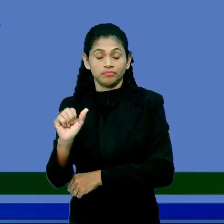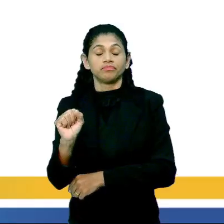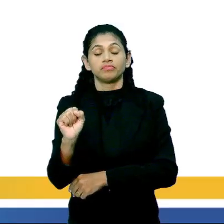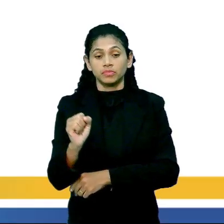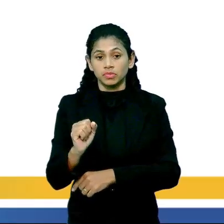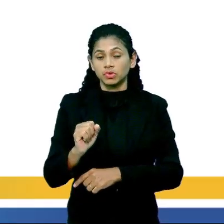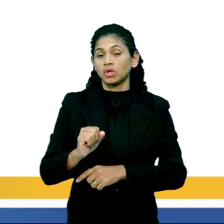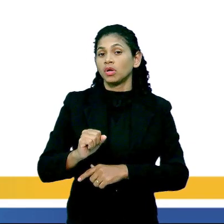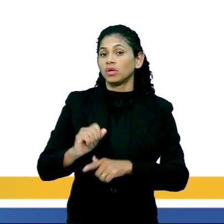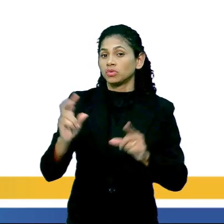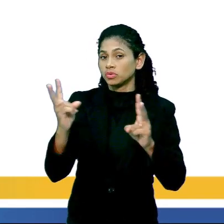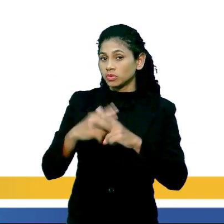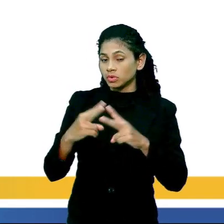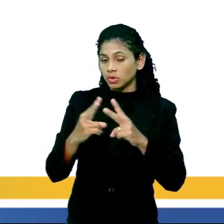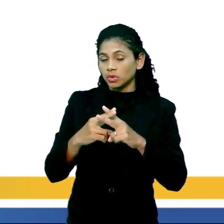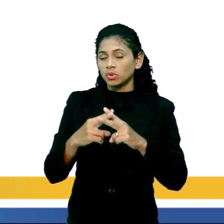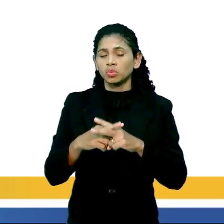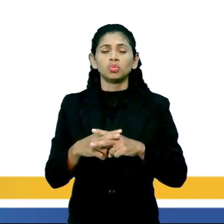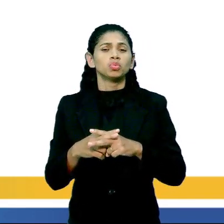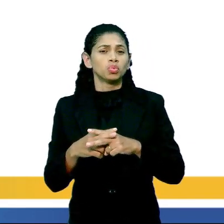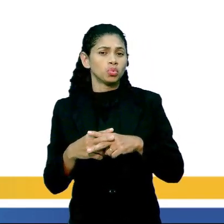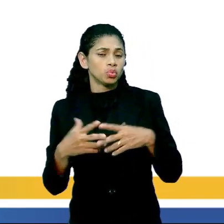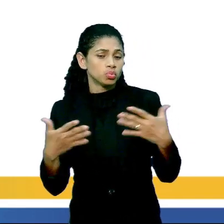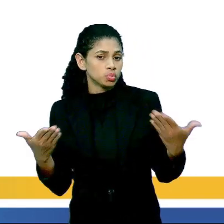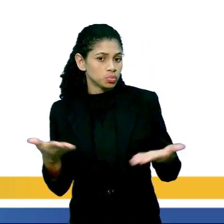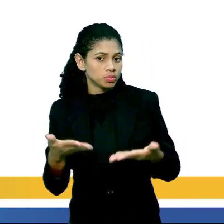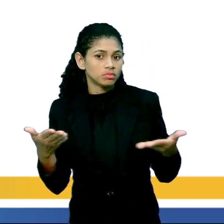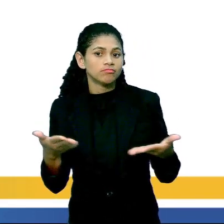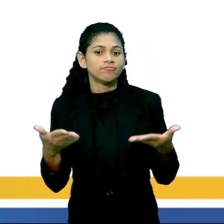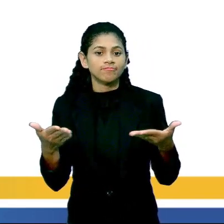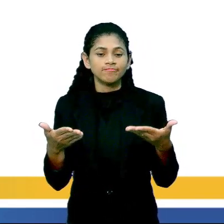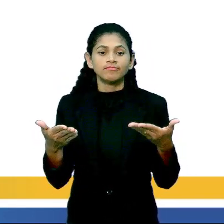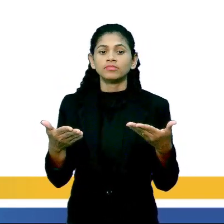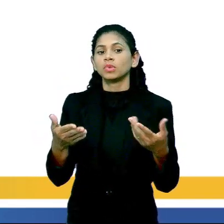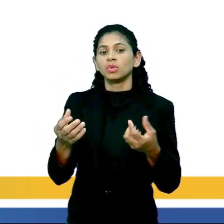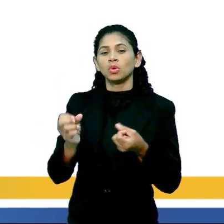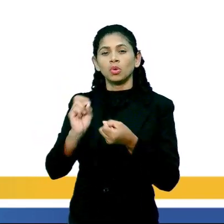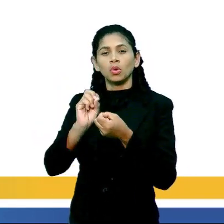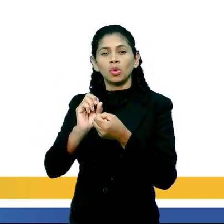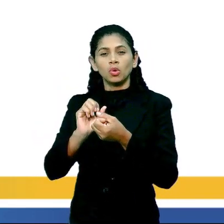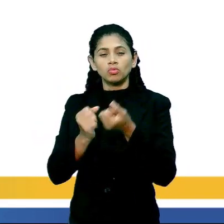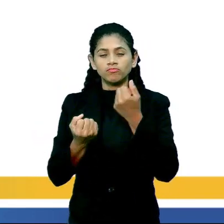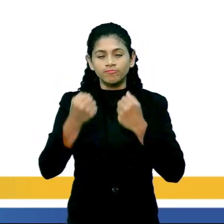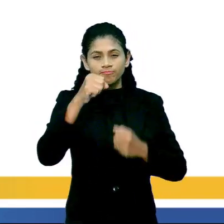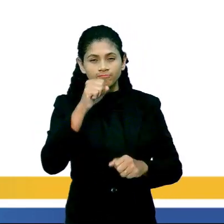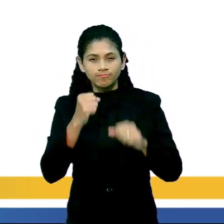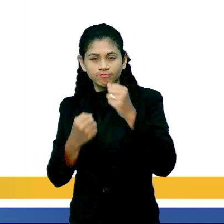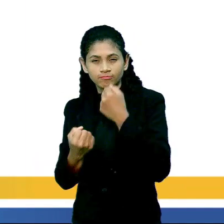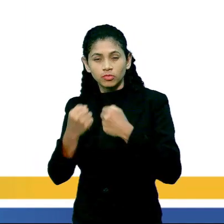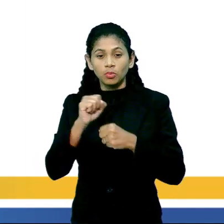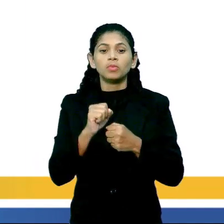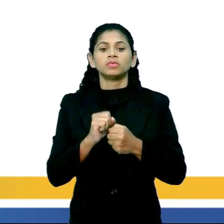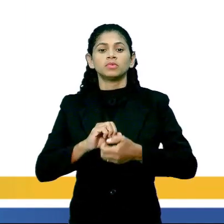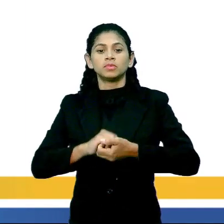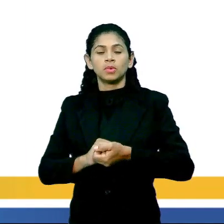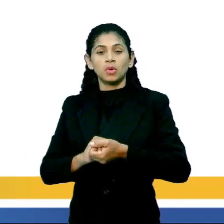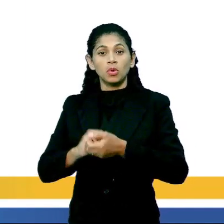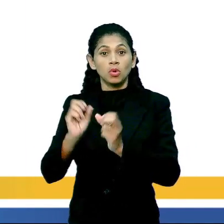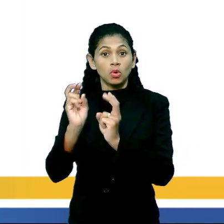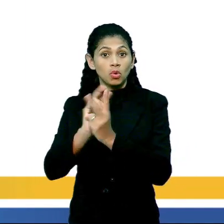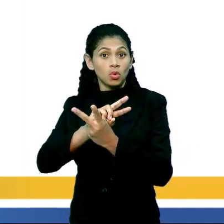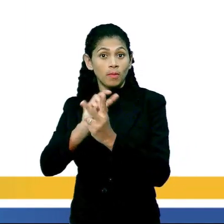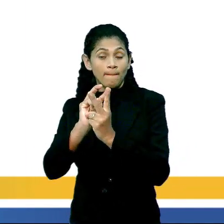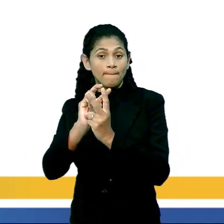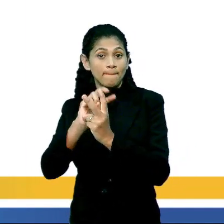modernas, como boxe, kickbox, capoeira, entre outras. Nesse tipo de luta, é comum o uso de alguns equipamentos, como as luvas,